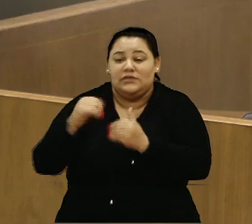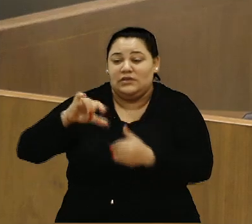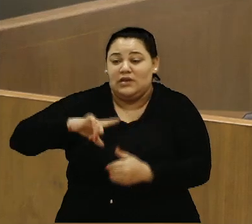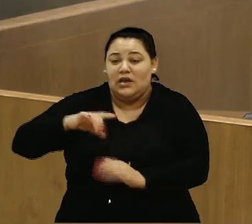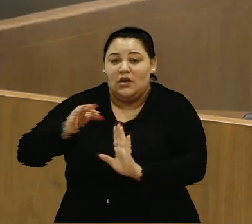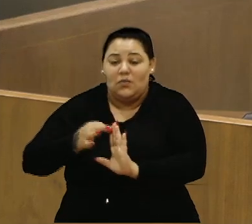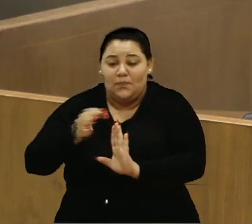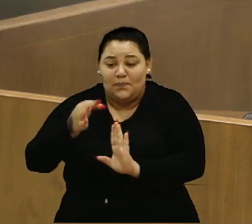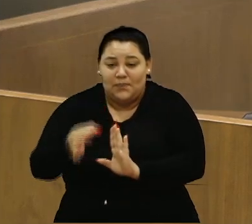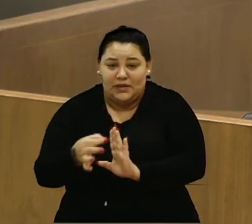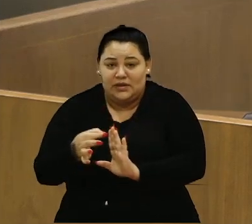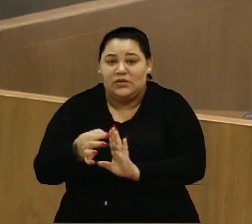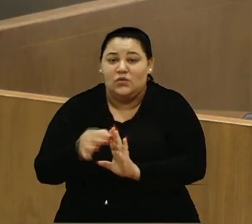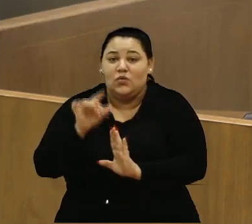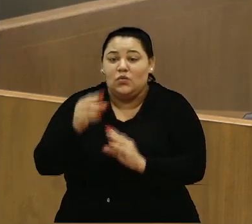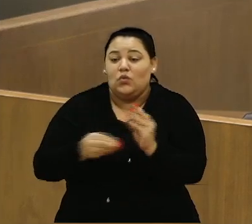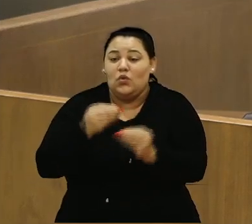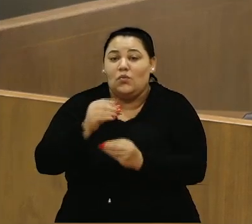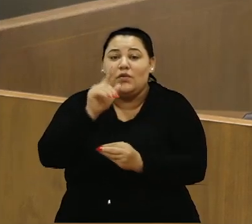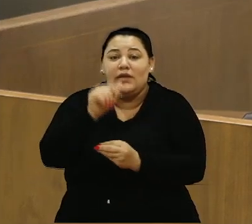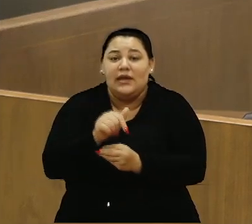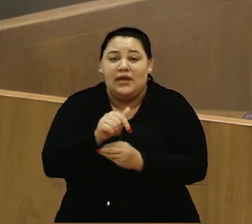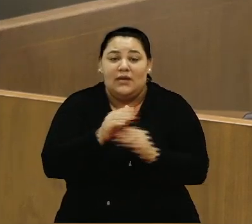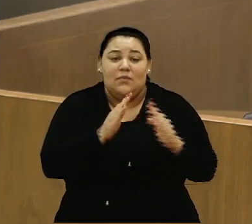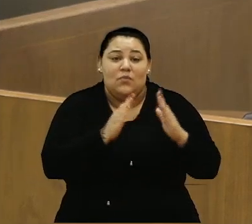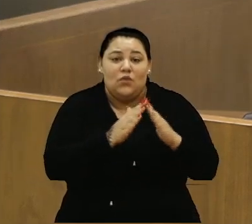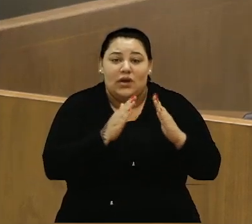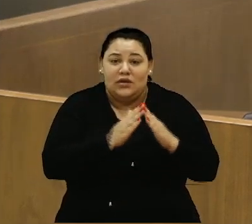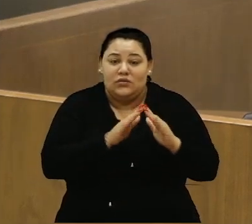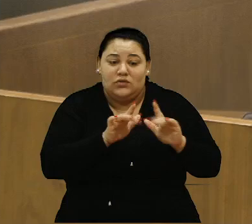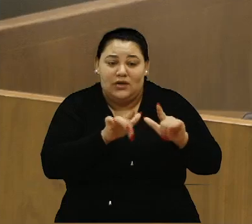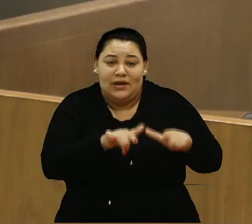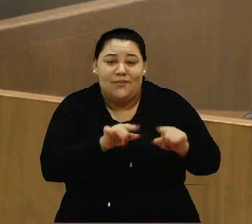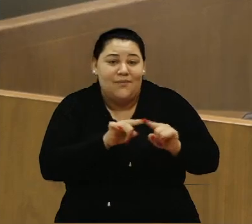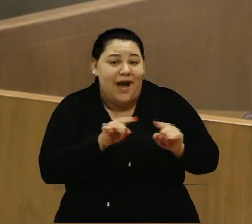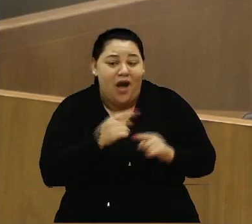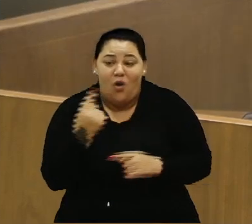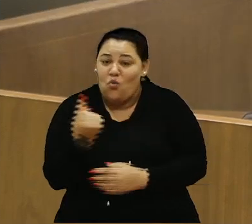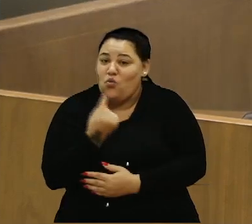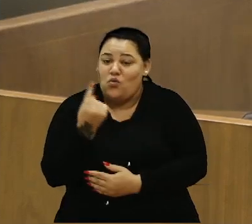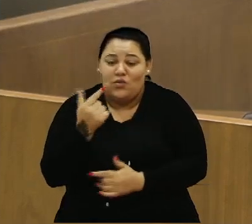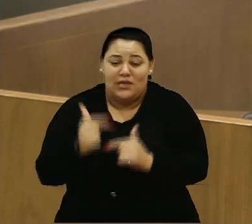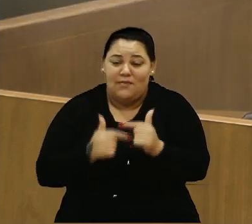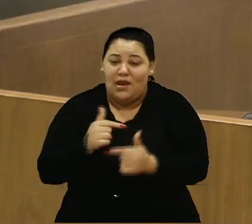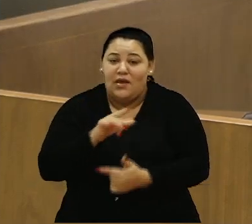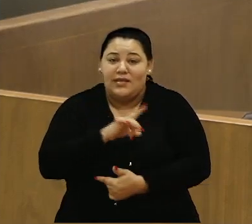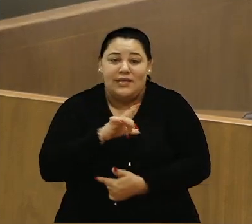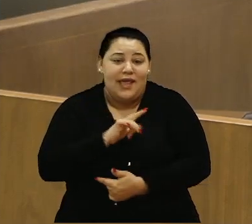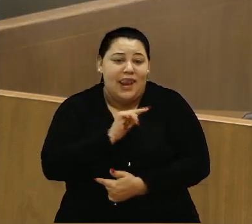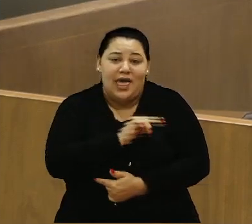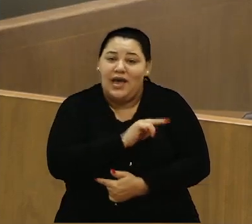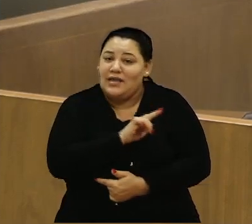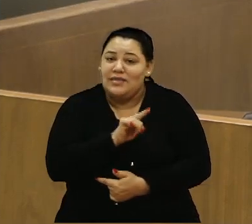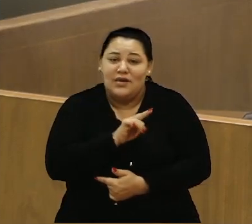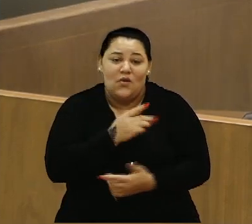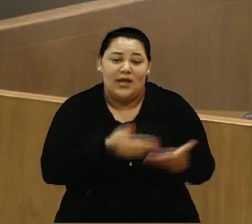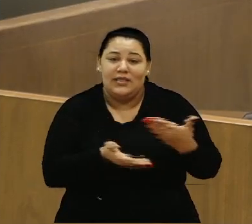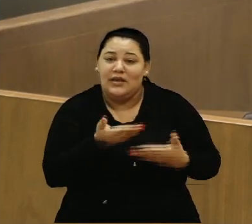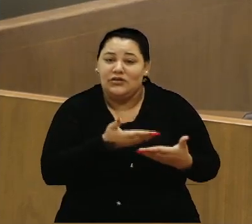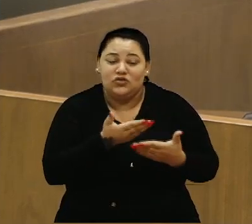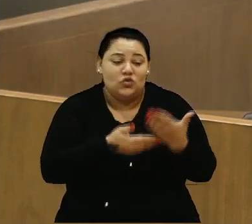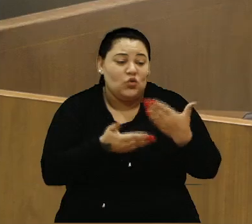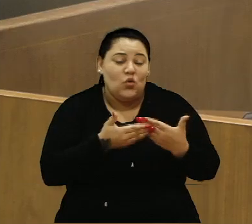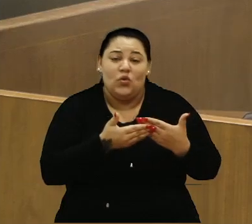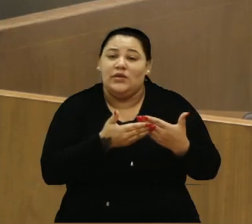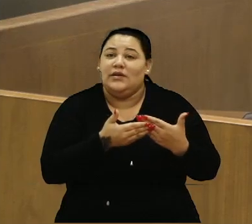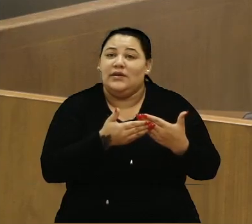têm, como que é ser morador do campus da Serra, mas é o único serviço que nós temos lá e é um serviço que não atende toda a capacidade do campus,